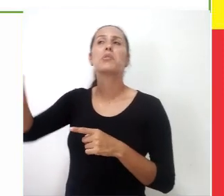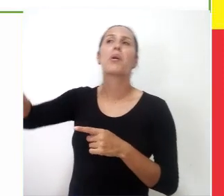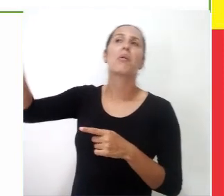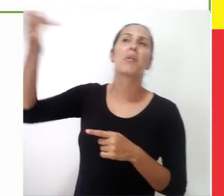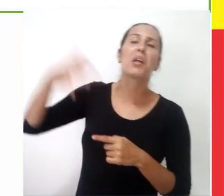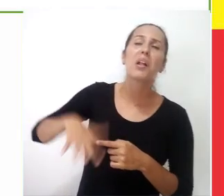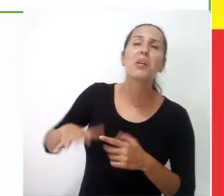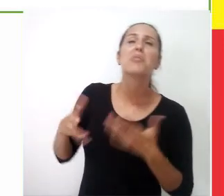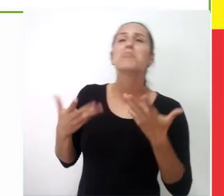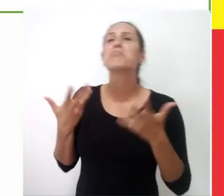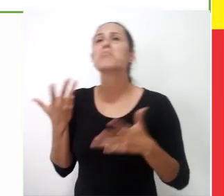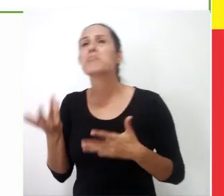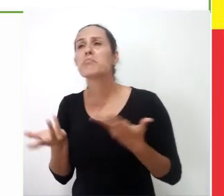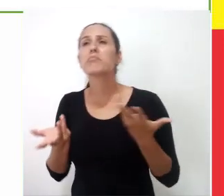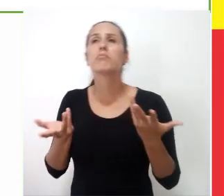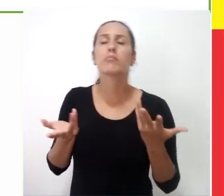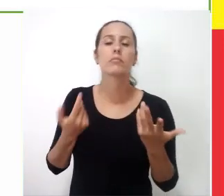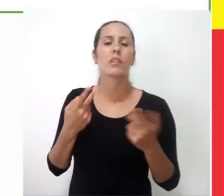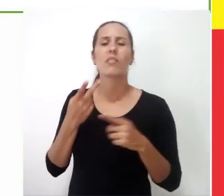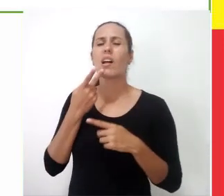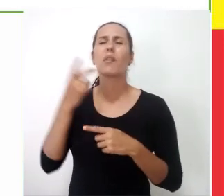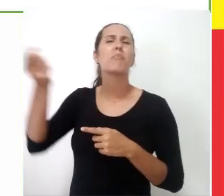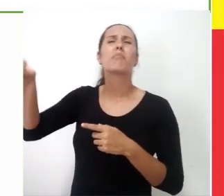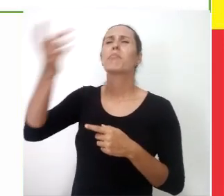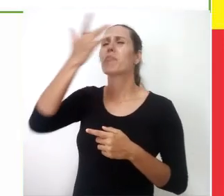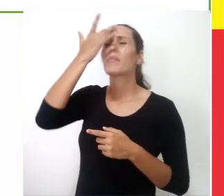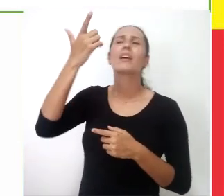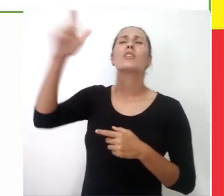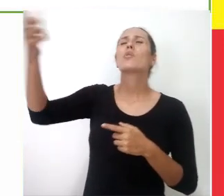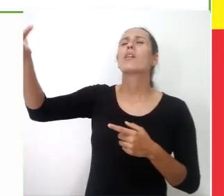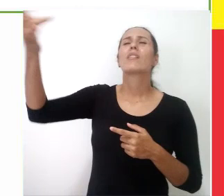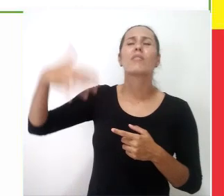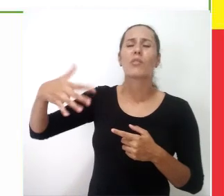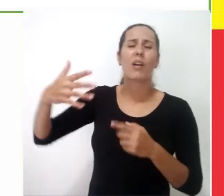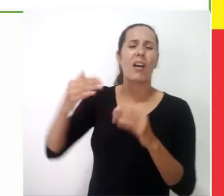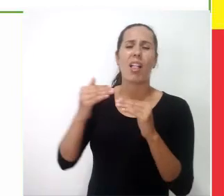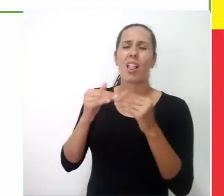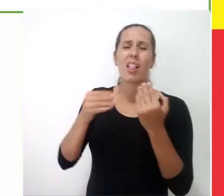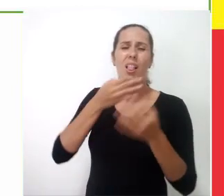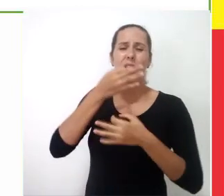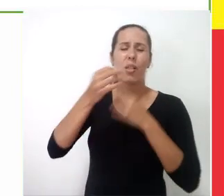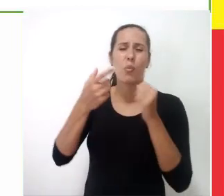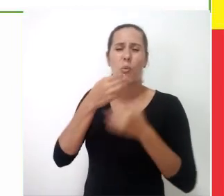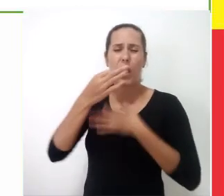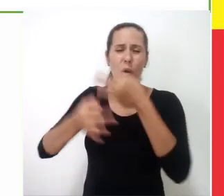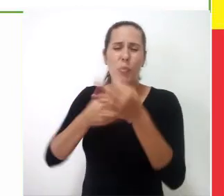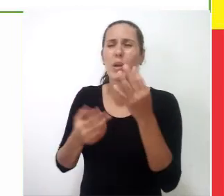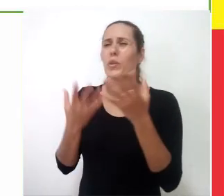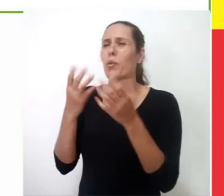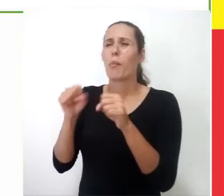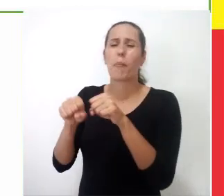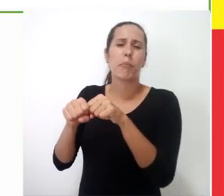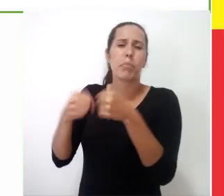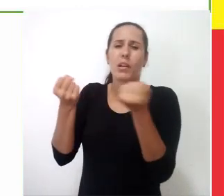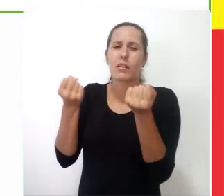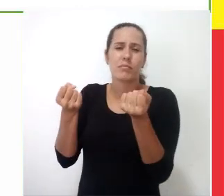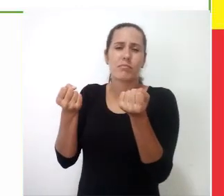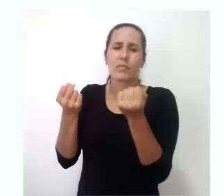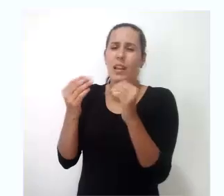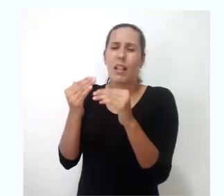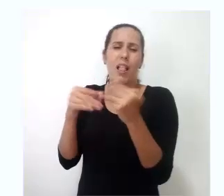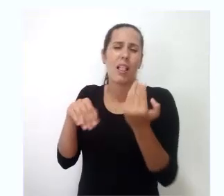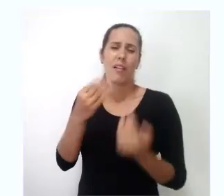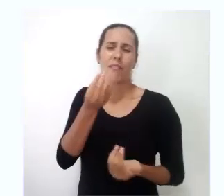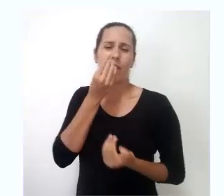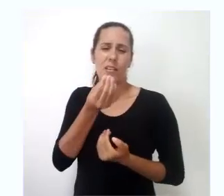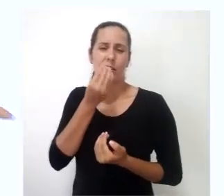dizer, Veja quando eu digo porque eu ouvi dizer, quebra a força argumentativa. Não vai persuadir